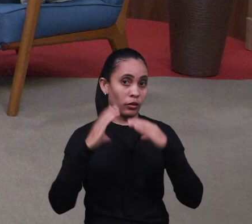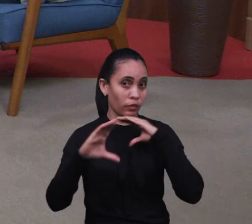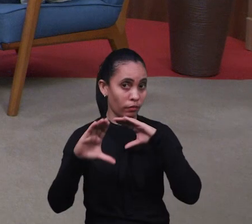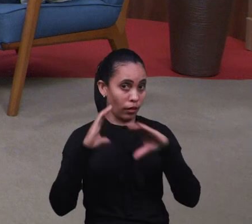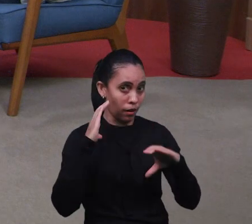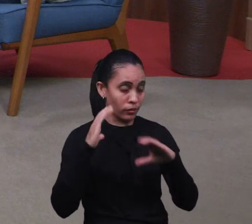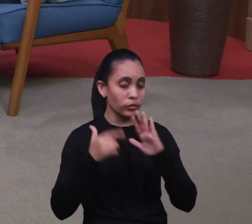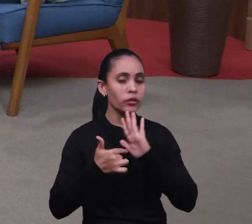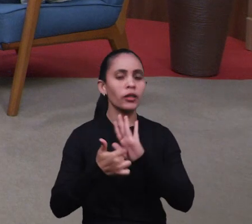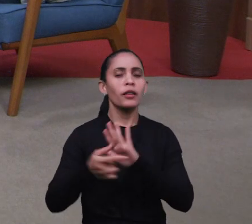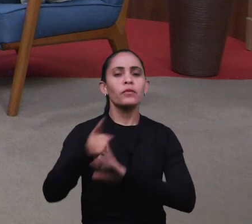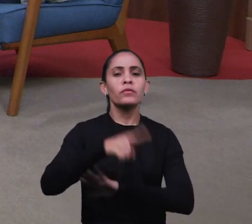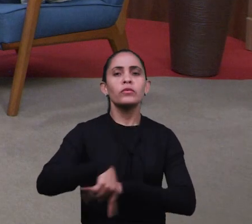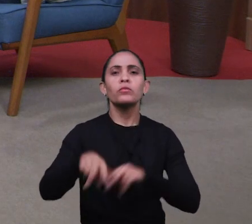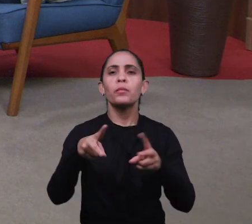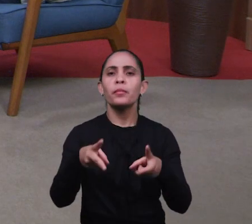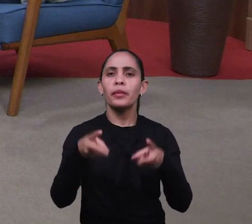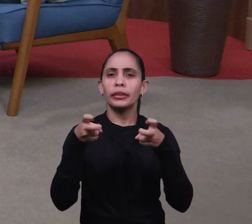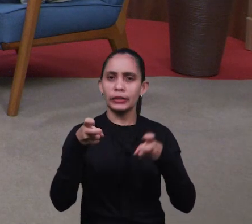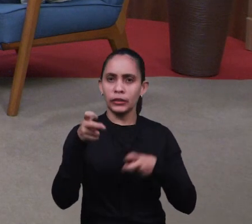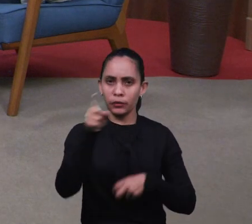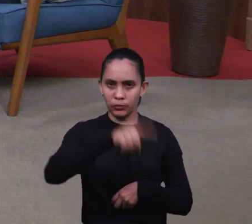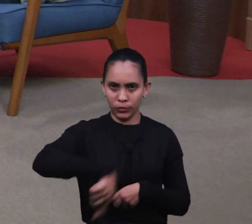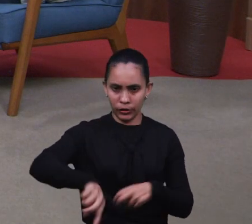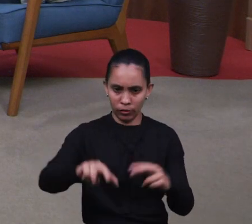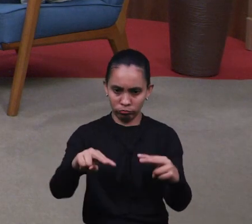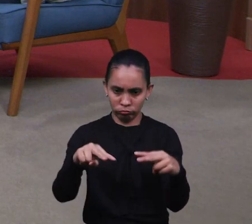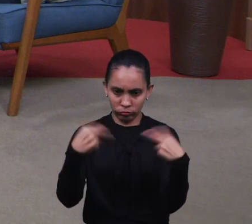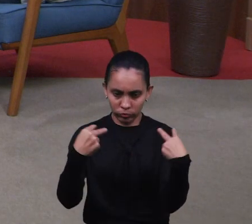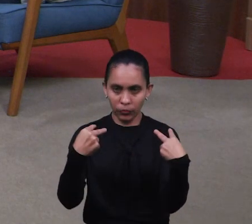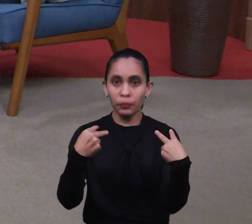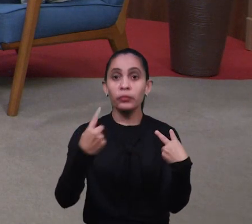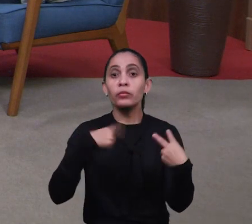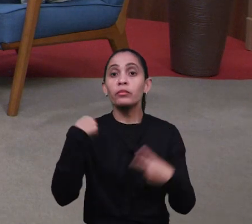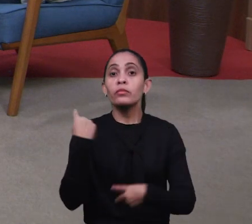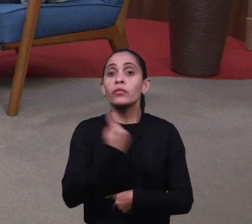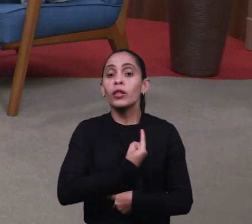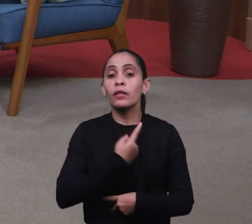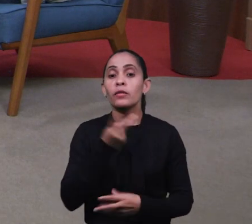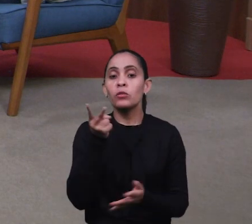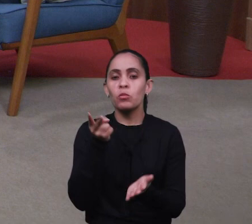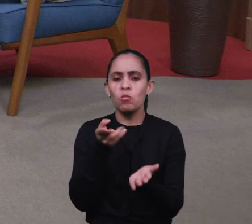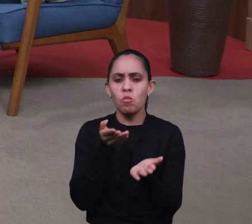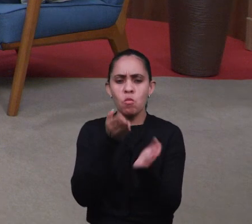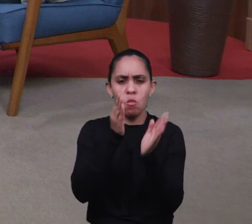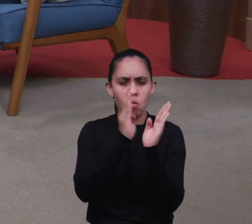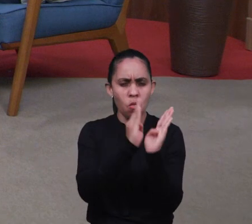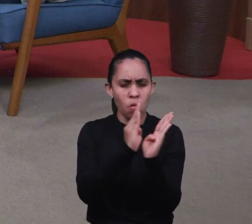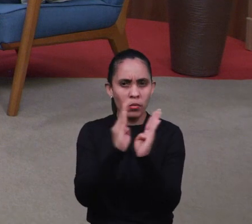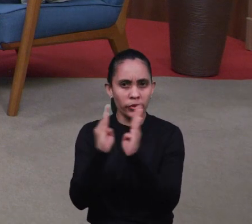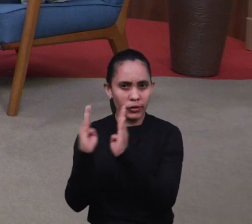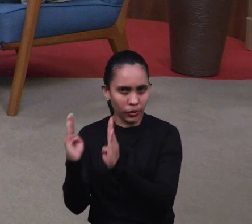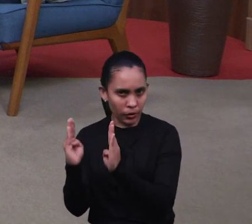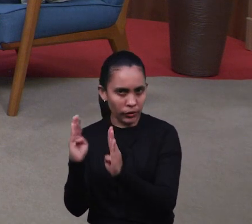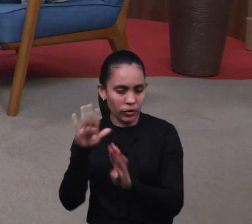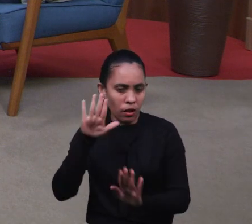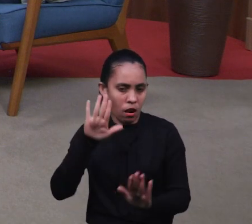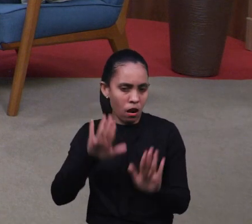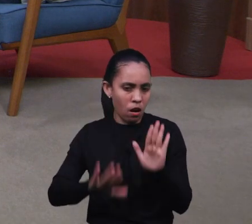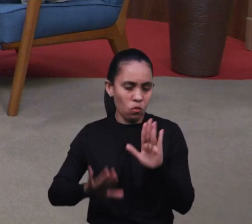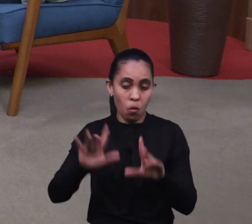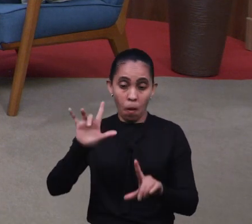quero chamar a atenção para você que está nos assistindo, que nós estamos vindo numa sequência de alguns